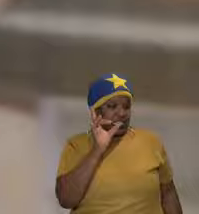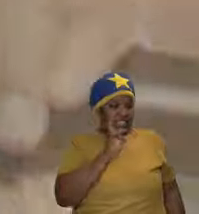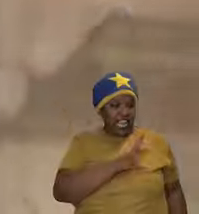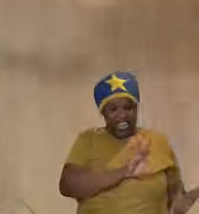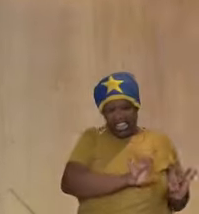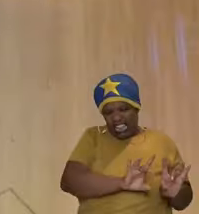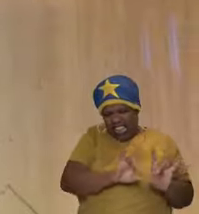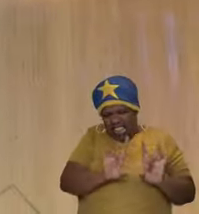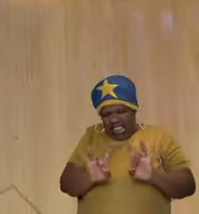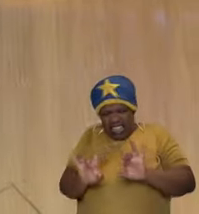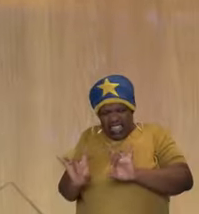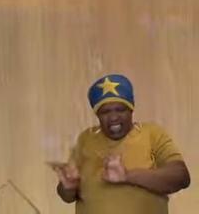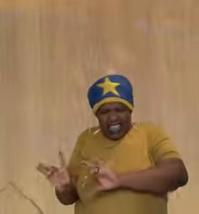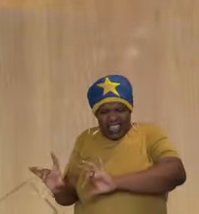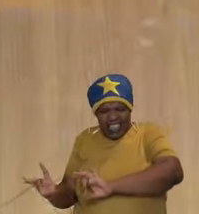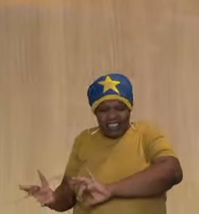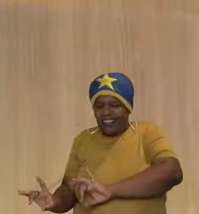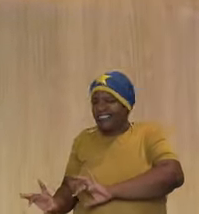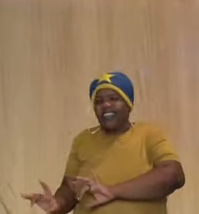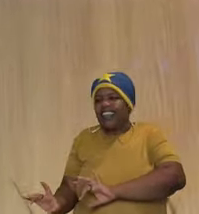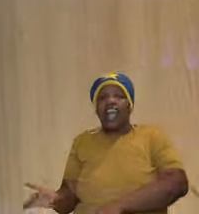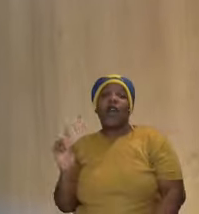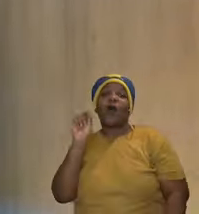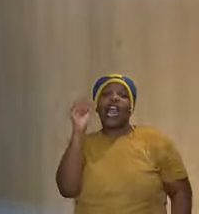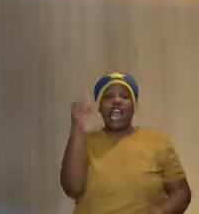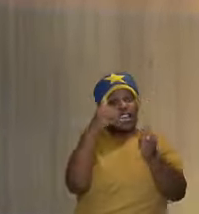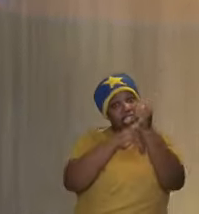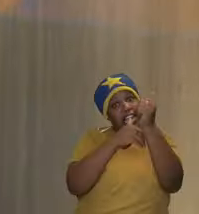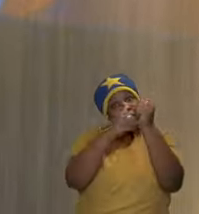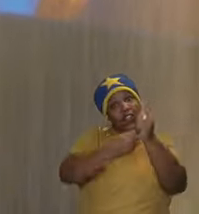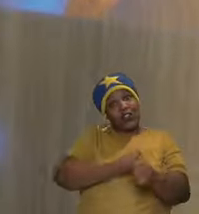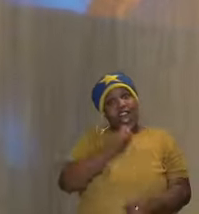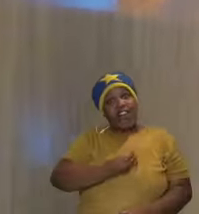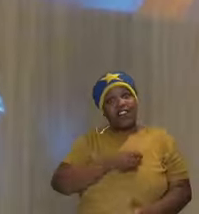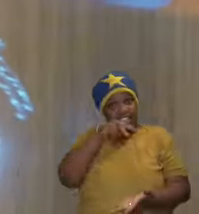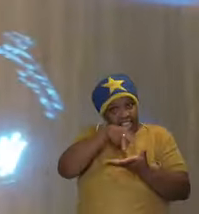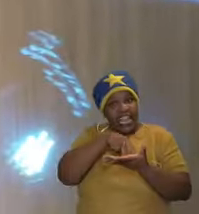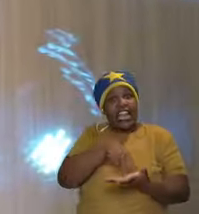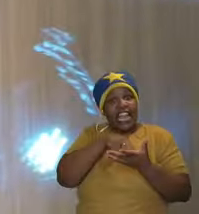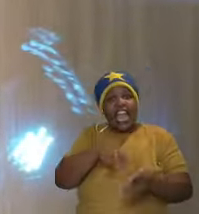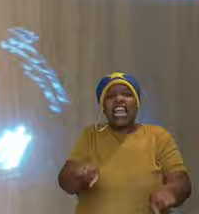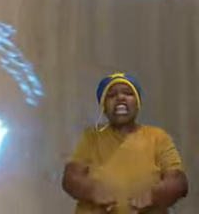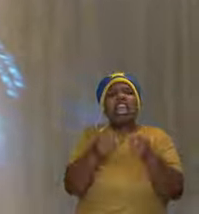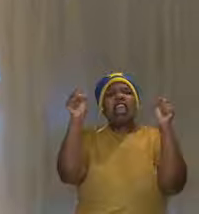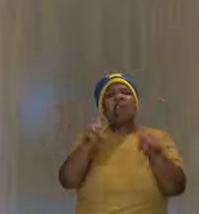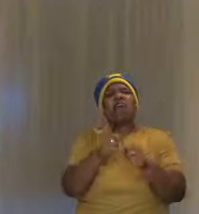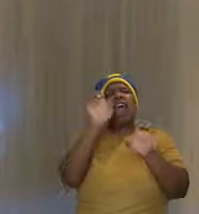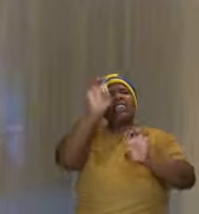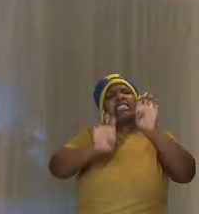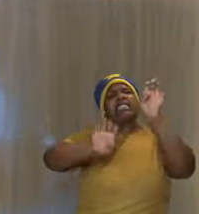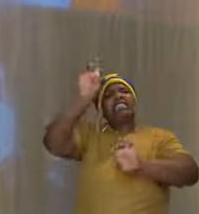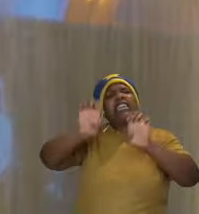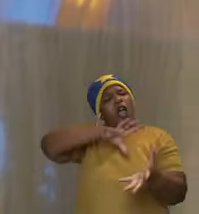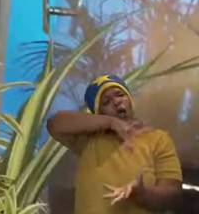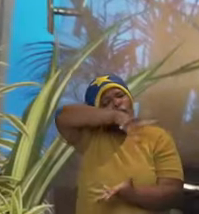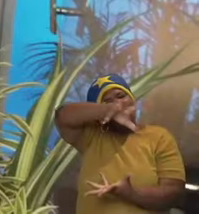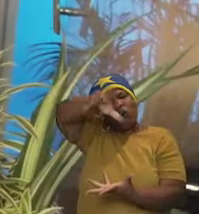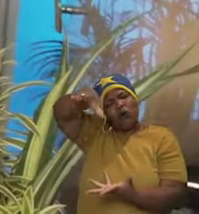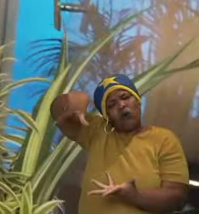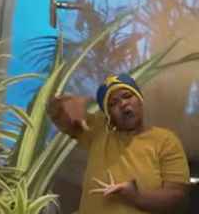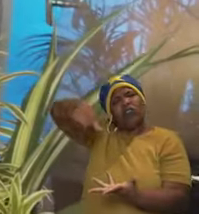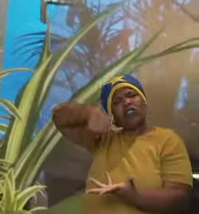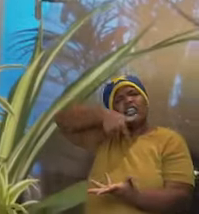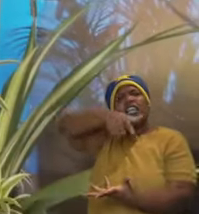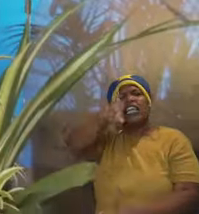rotina metódica. E vi que o segredo de uma vida sólida é quebrar a estatística, deixa o mundo girar.